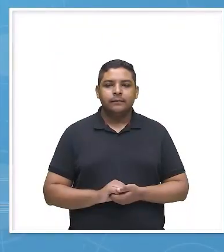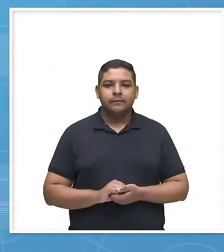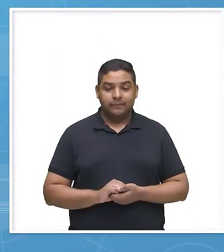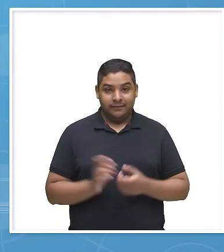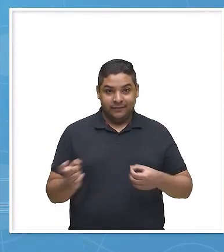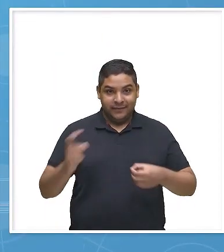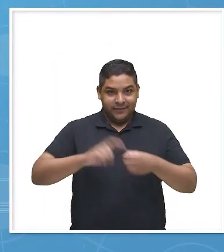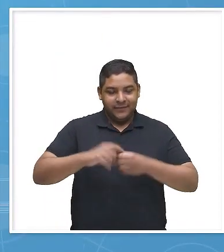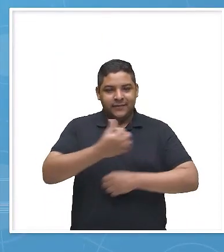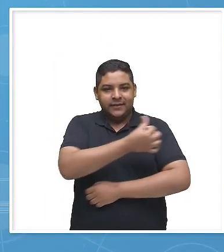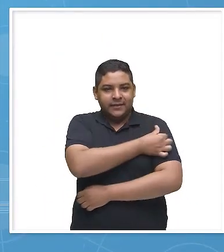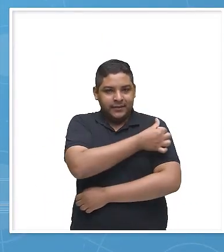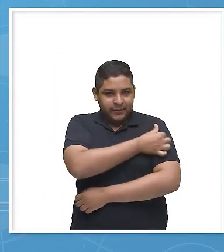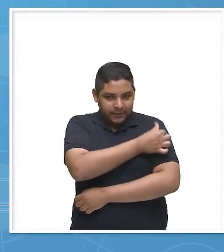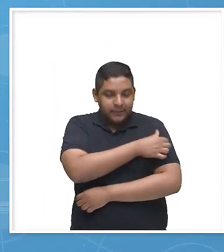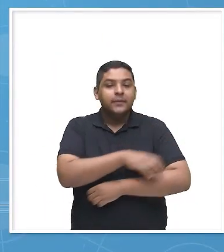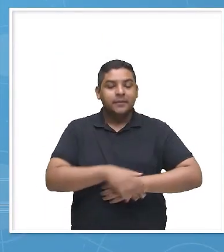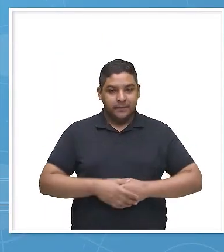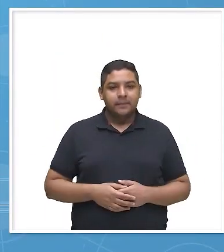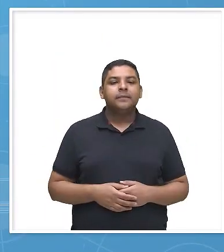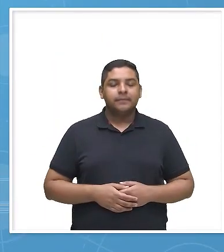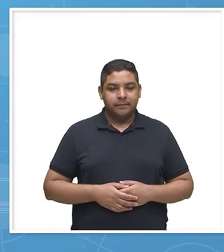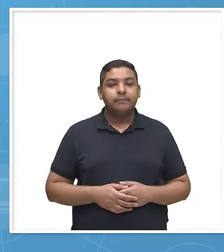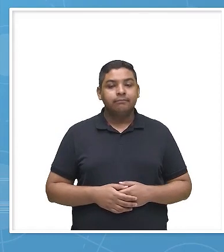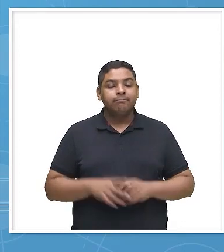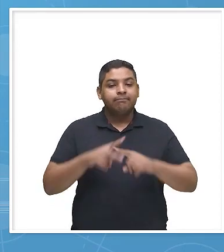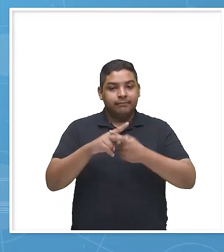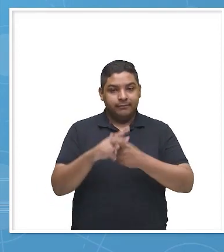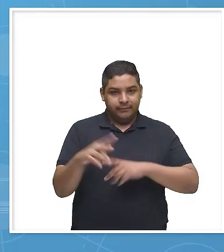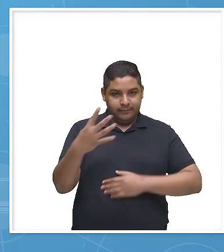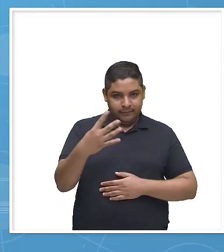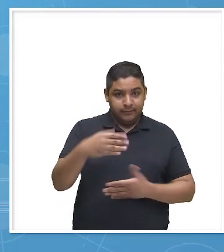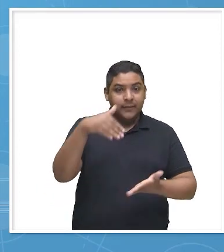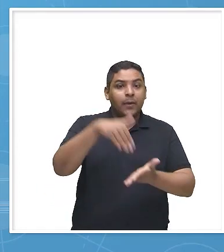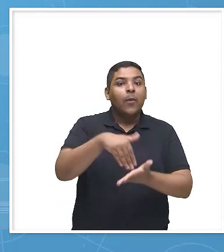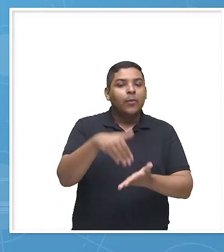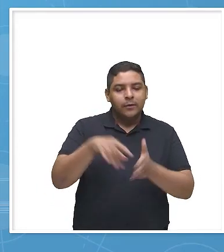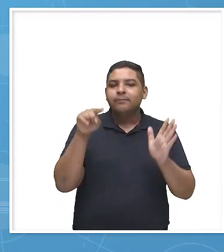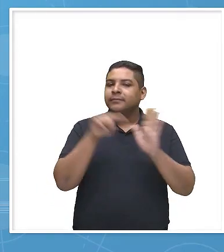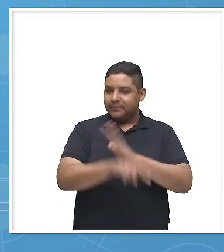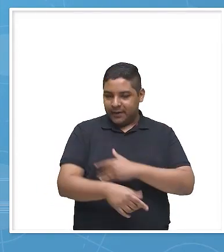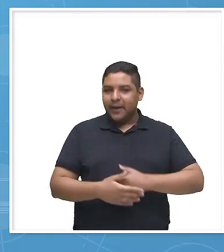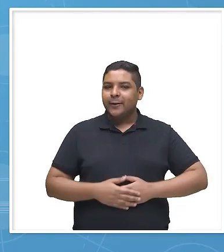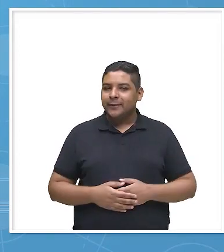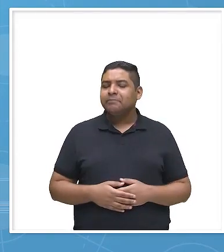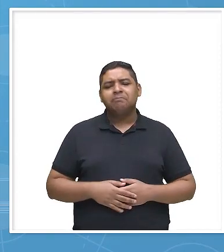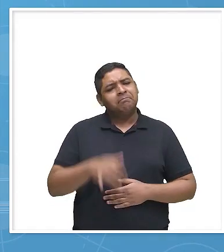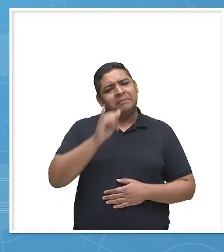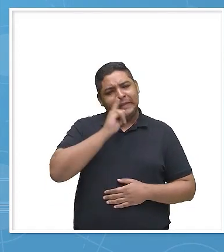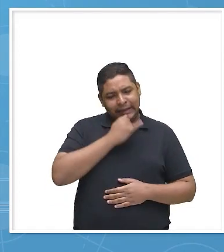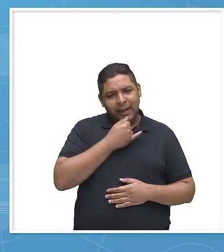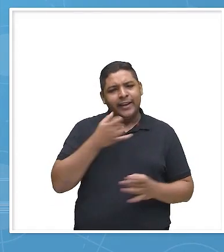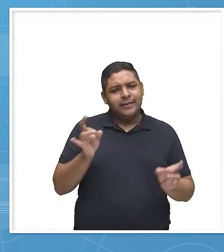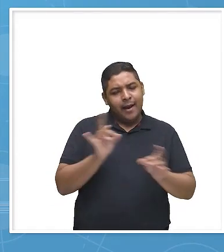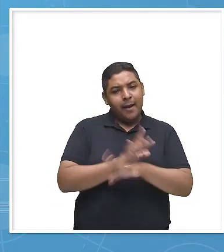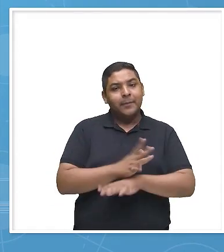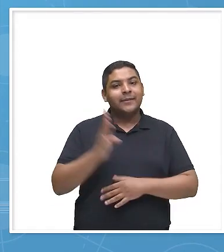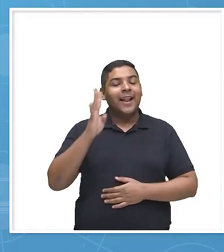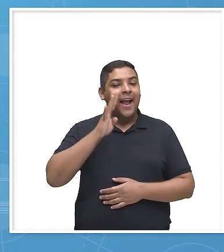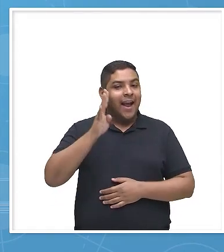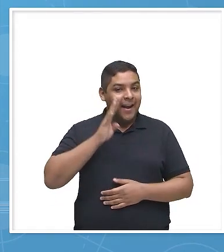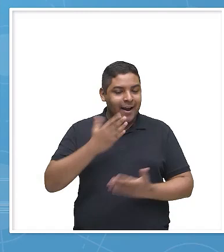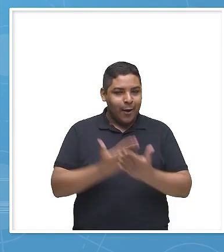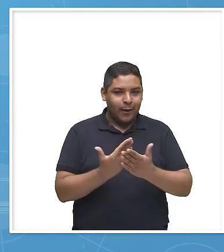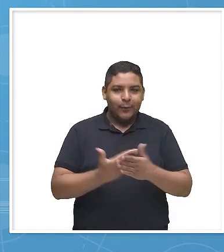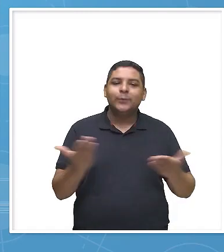Voltamos em sexto ano, correção da nossa quarta e última questão. Tá acabando, gente. É uma pena que tá acabando. É tão legal a aula de hoje. Vou ver o que vocês